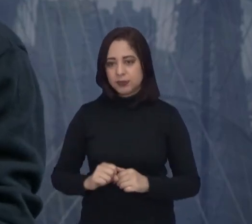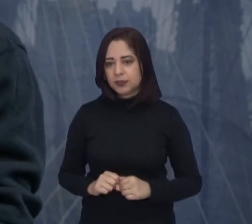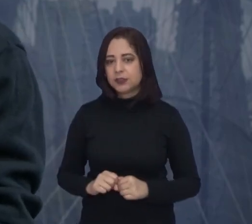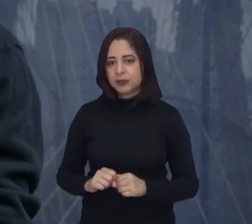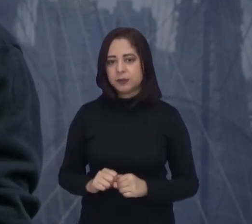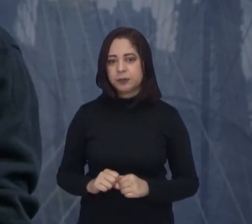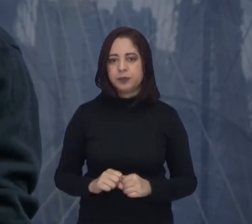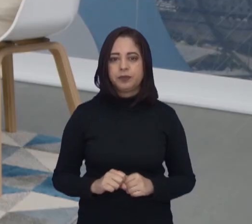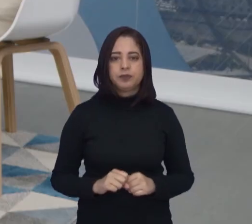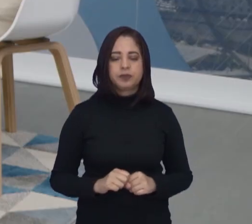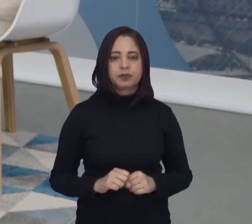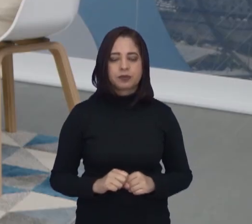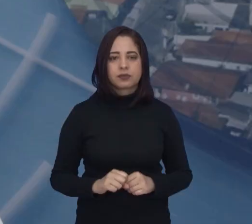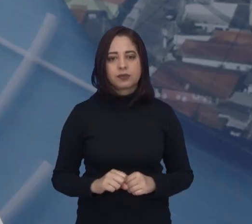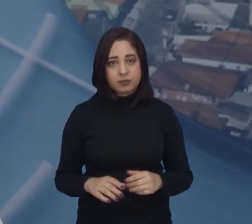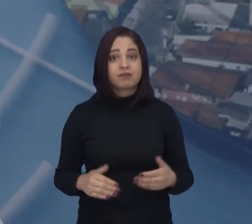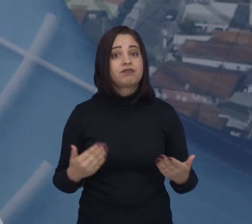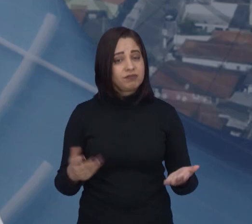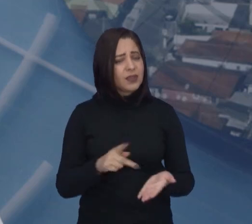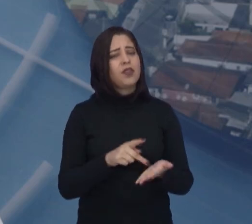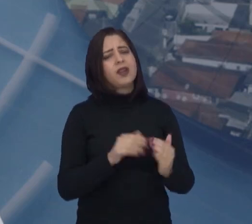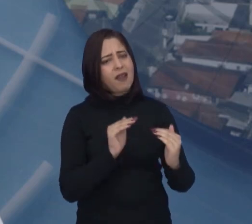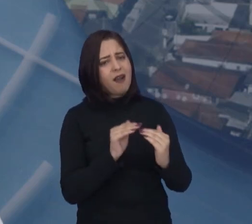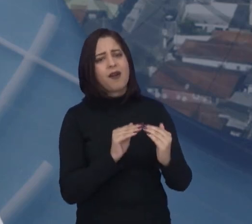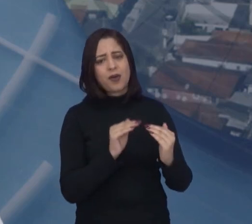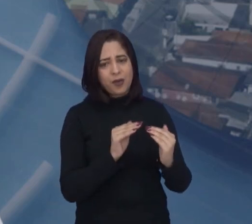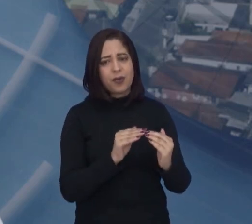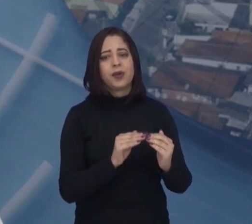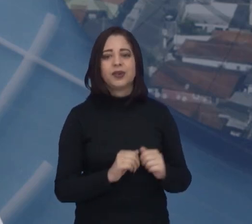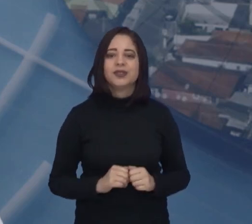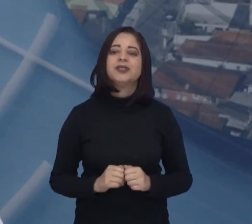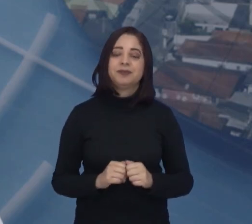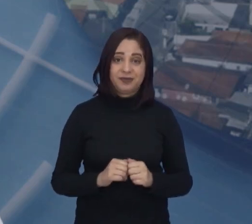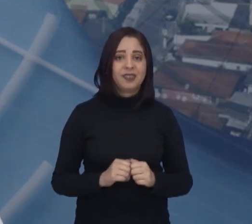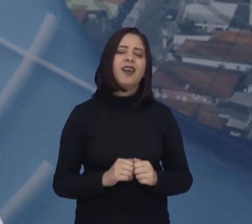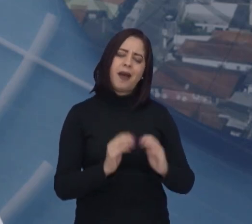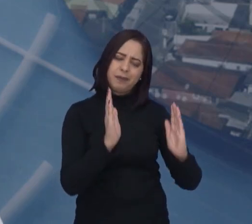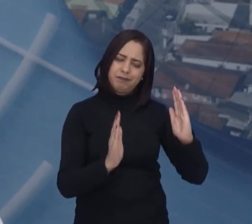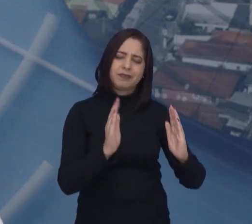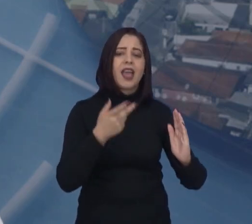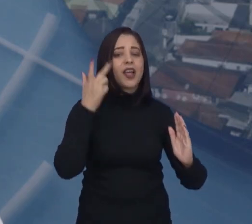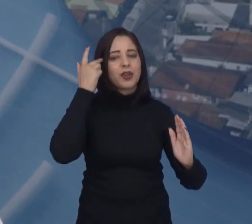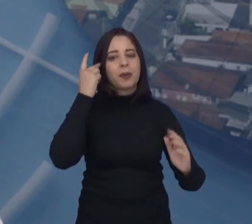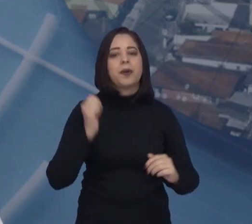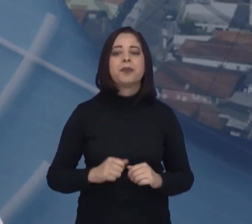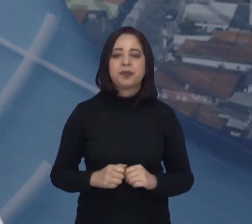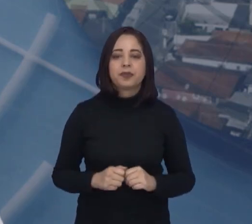importantes da vida humana. Sim, né? O que será? Será que eu vou dar conta, né? Daqui 5 anos? Mas, enfim, faz parte, né?